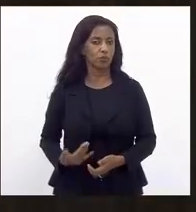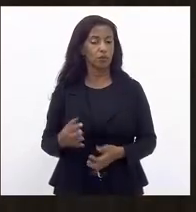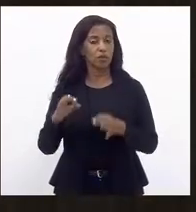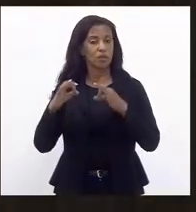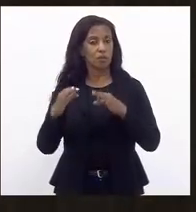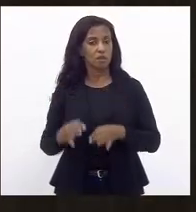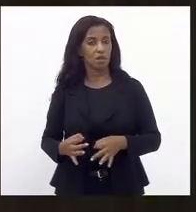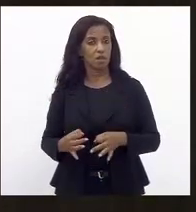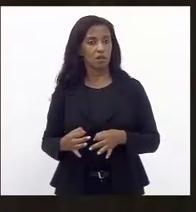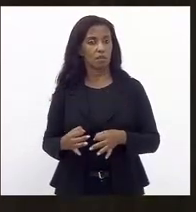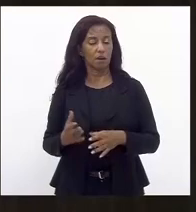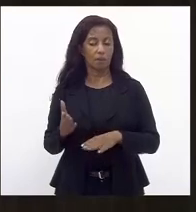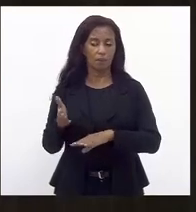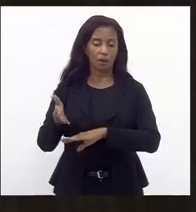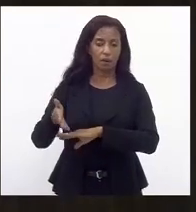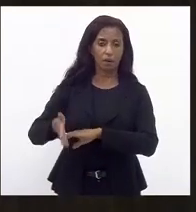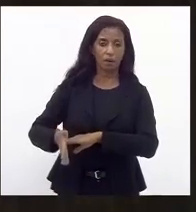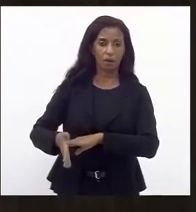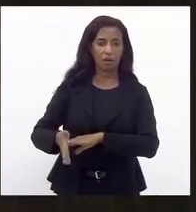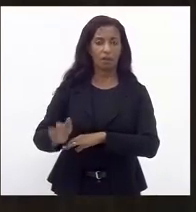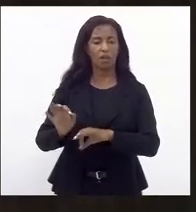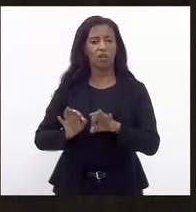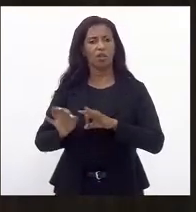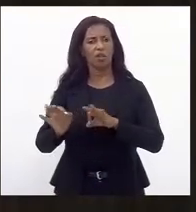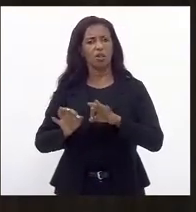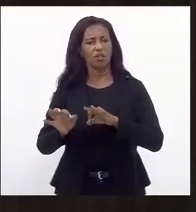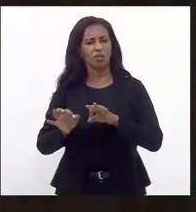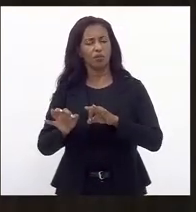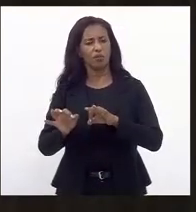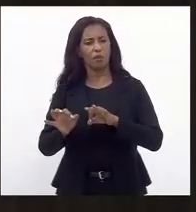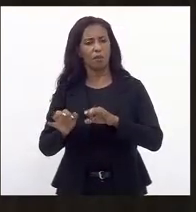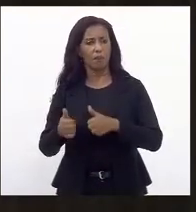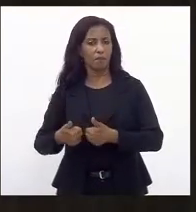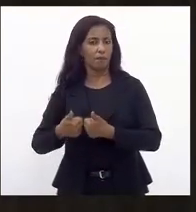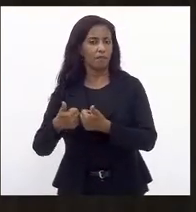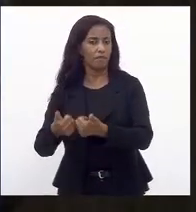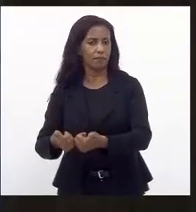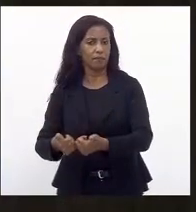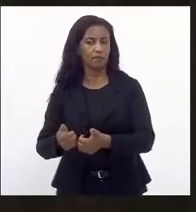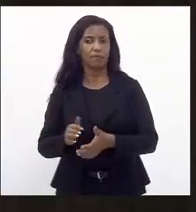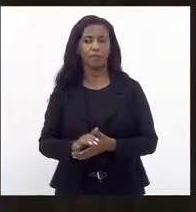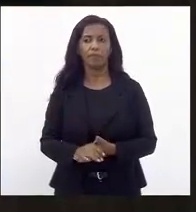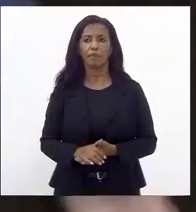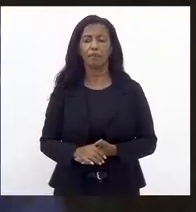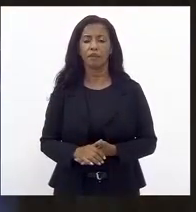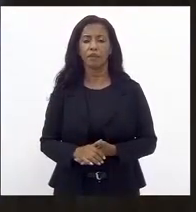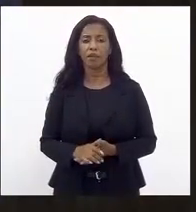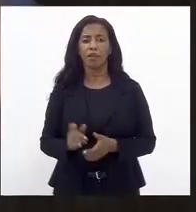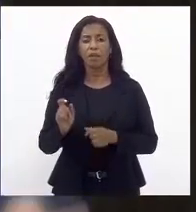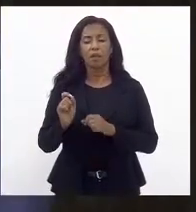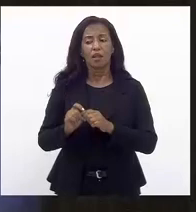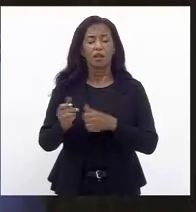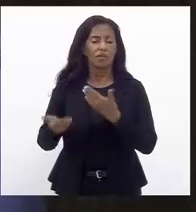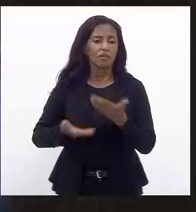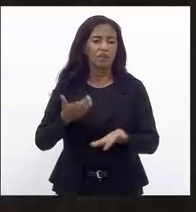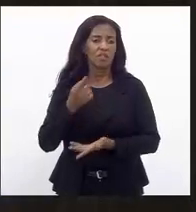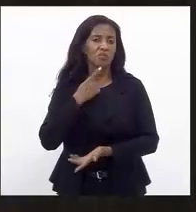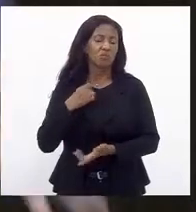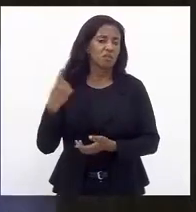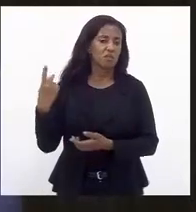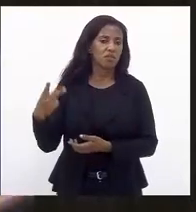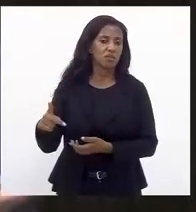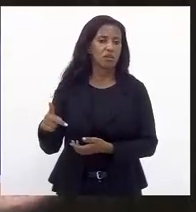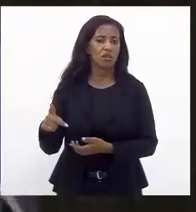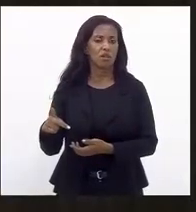exatamente para ele adentrar de forma mais confortável e fazer aquilo que sempre foi desejo